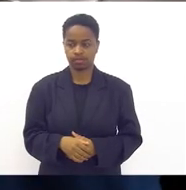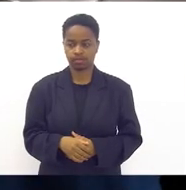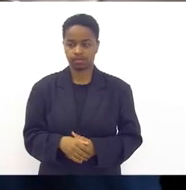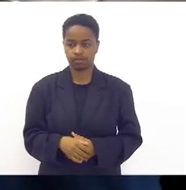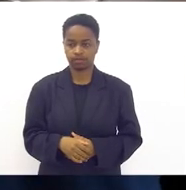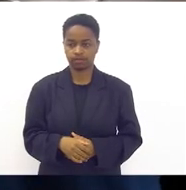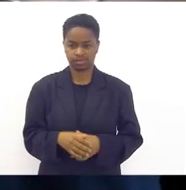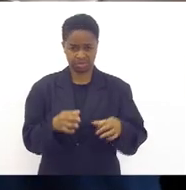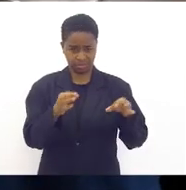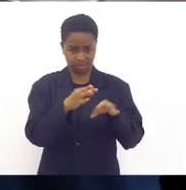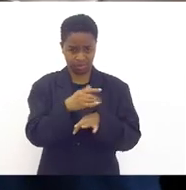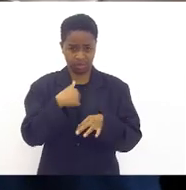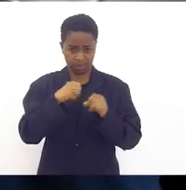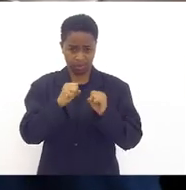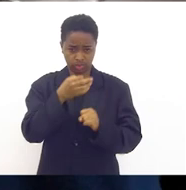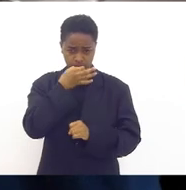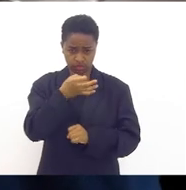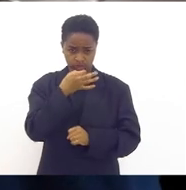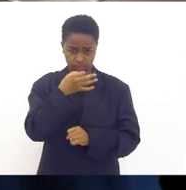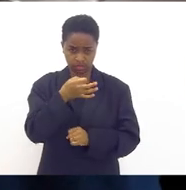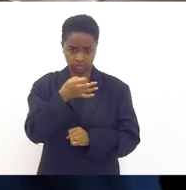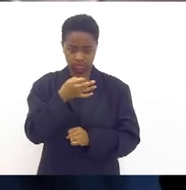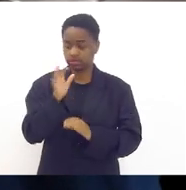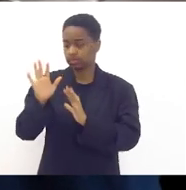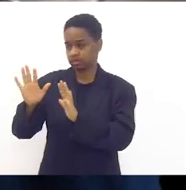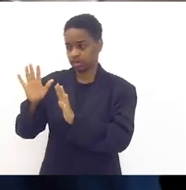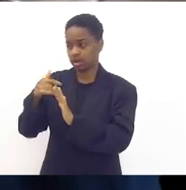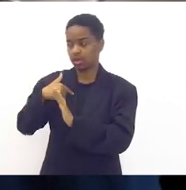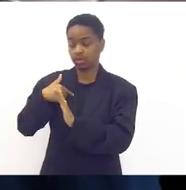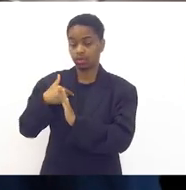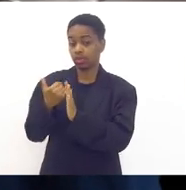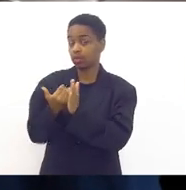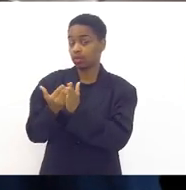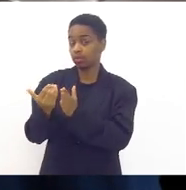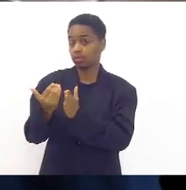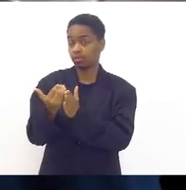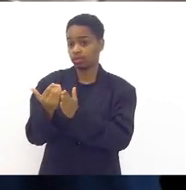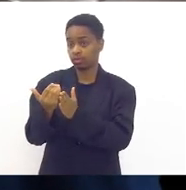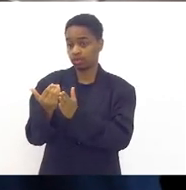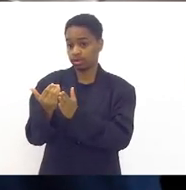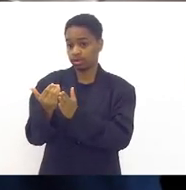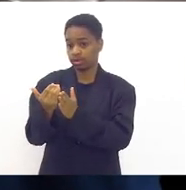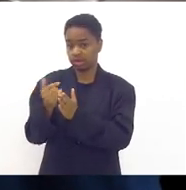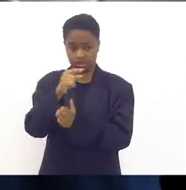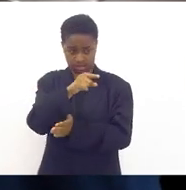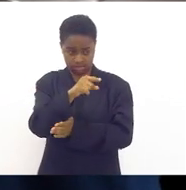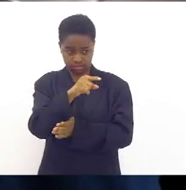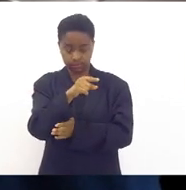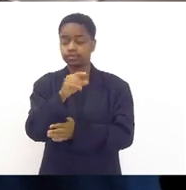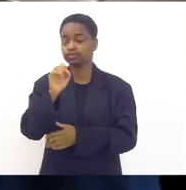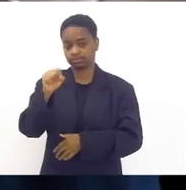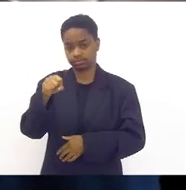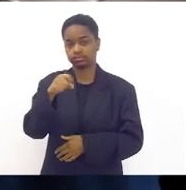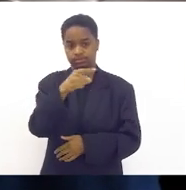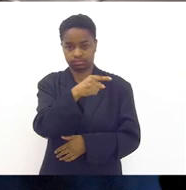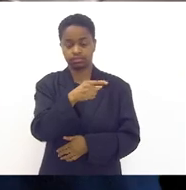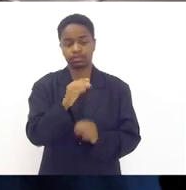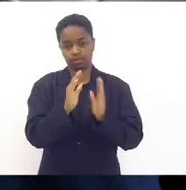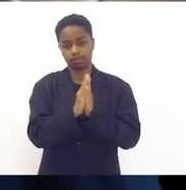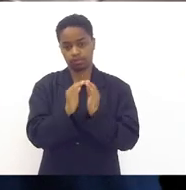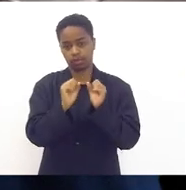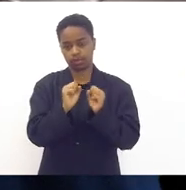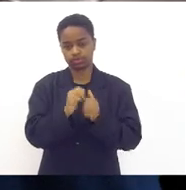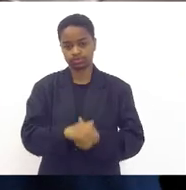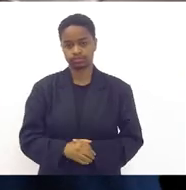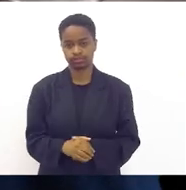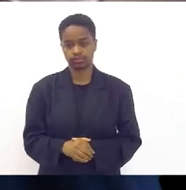Presidente, já que acabou, posso comentar isso aqui? Eu só quero fazer uma introdução antes de você... nesse ponto específico? É só nesse ponto específico. Então, por favor. É